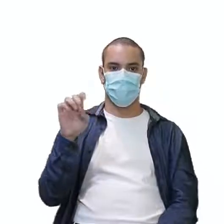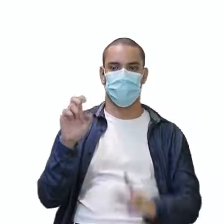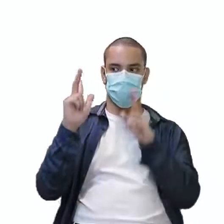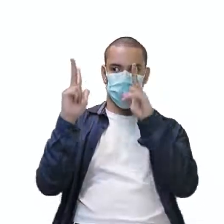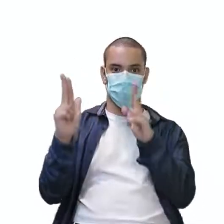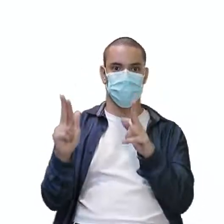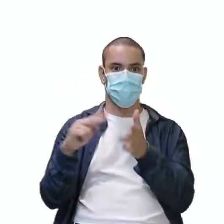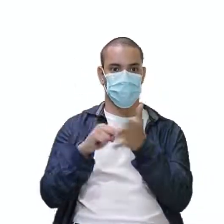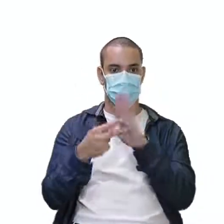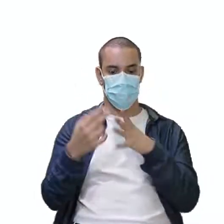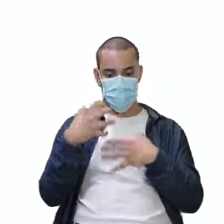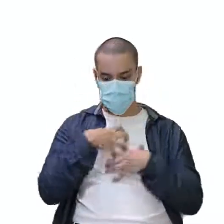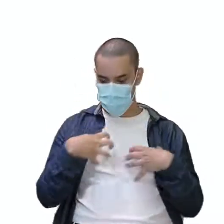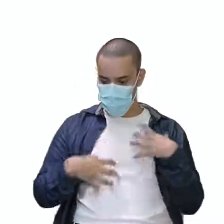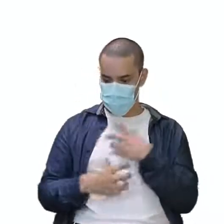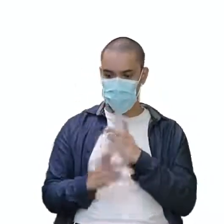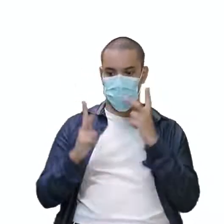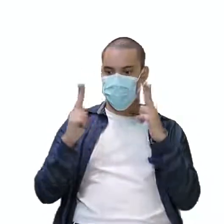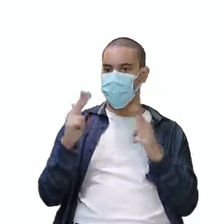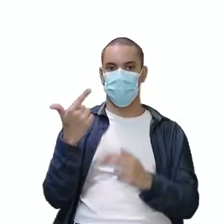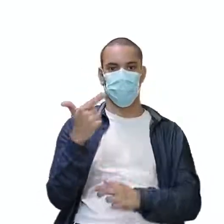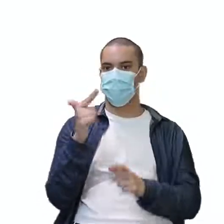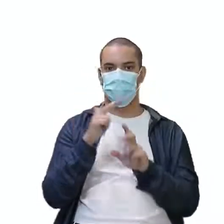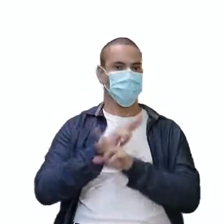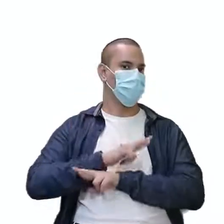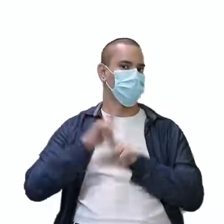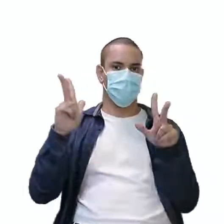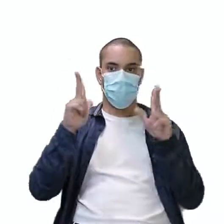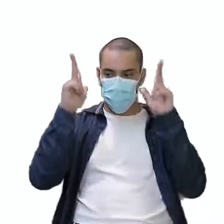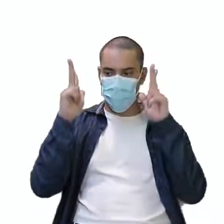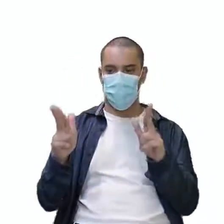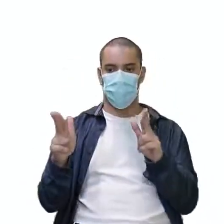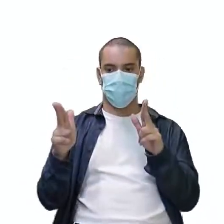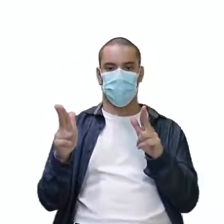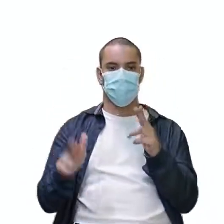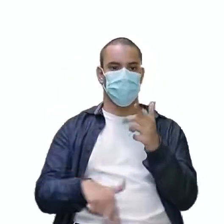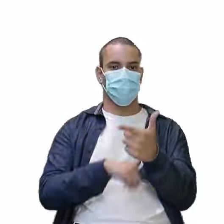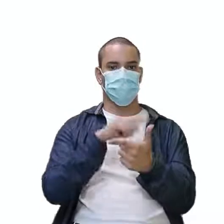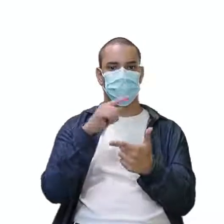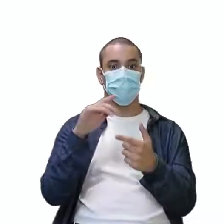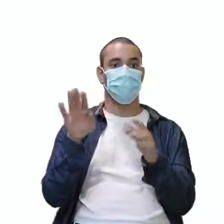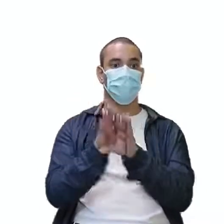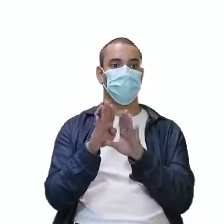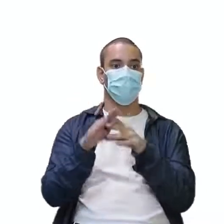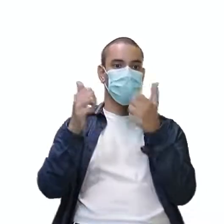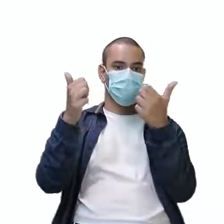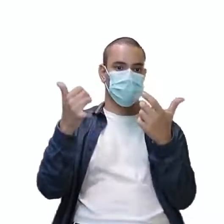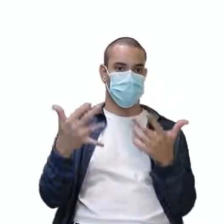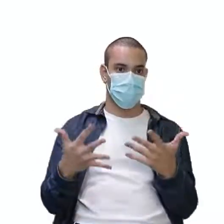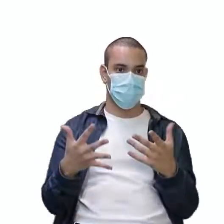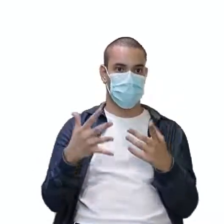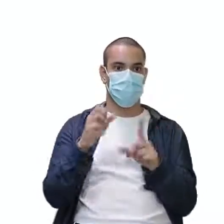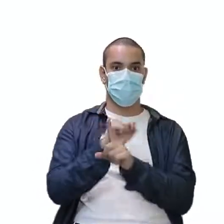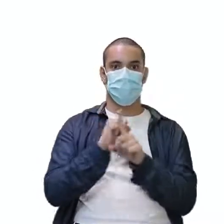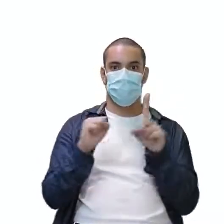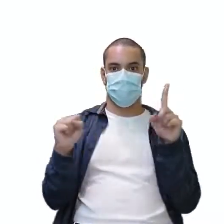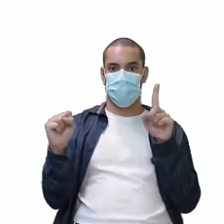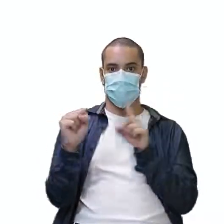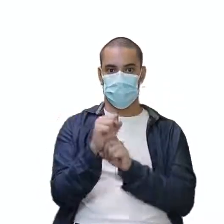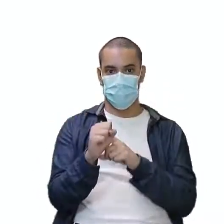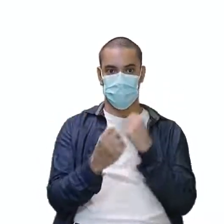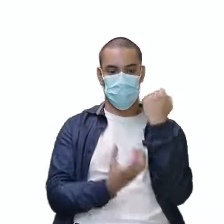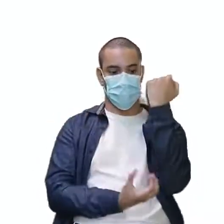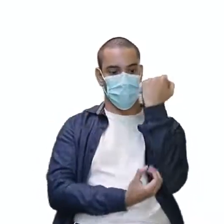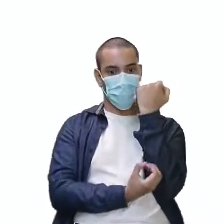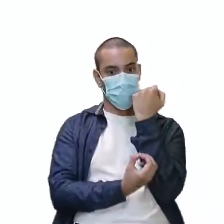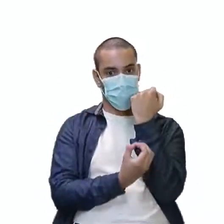morfologia igual, não tem diferenças, tá? E ali a gente estava mostrando a sociedade de